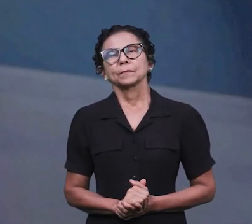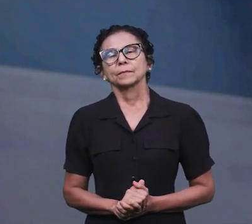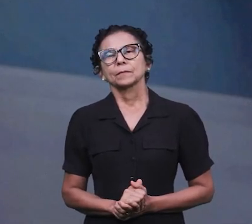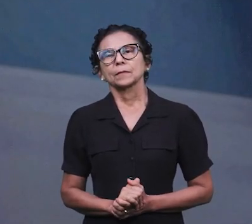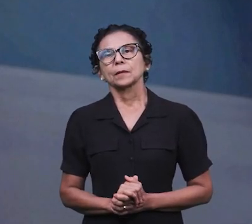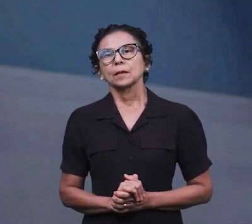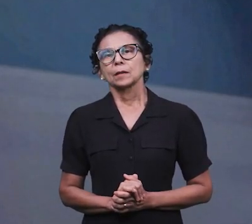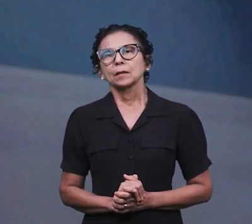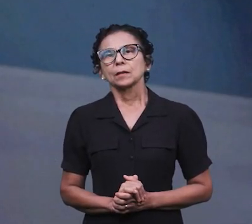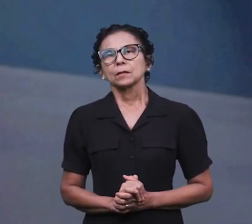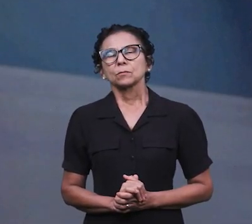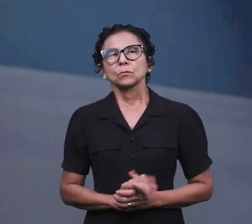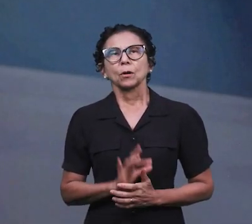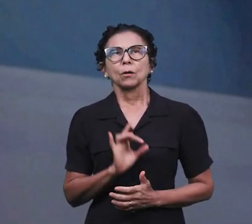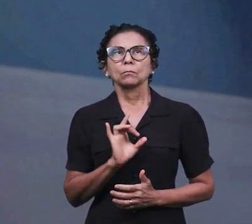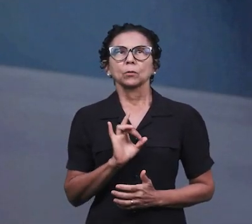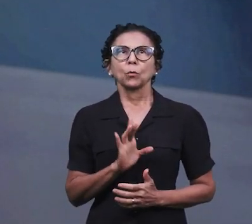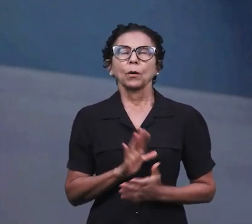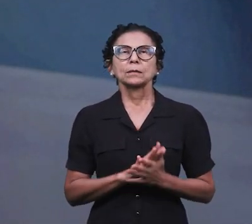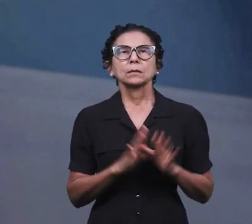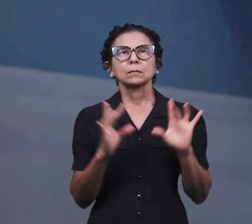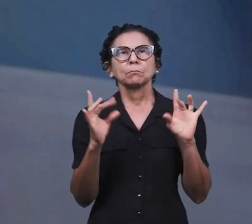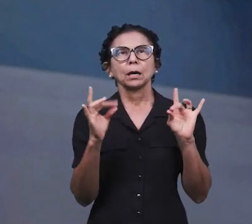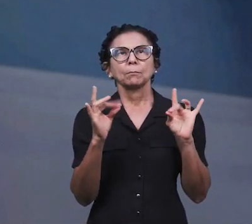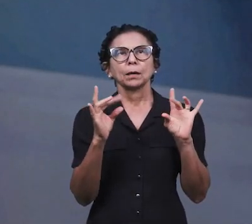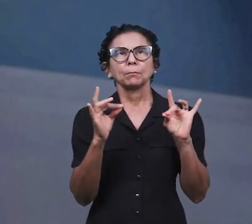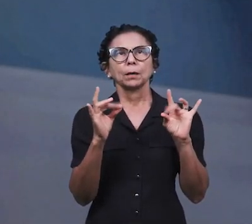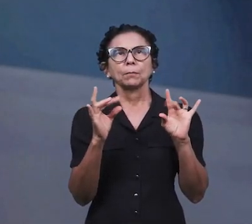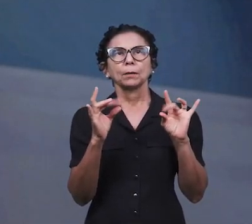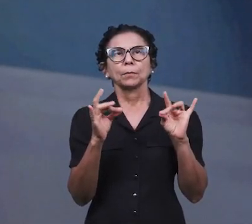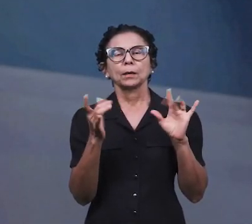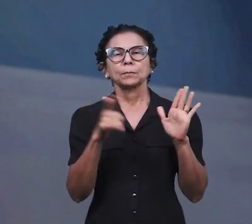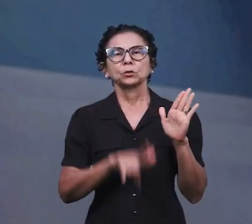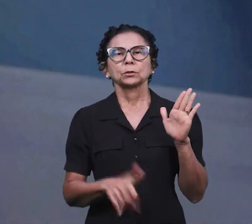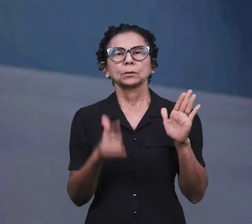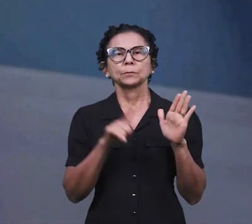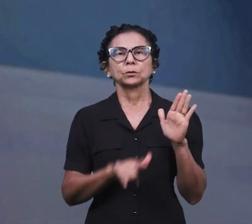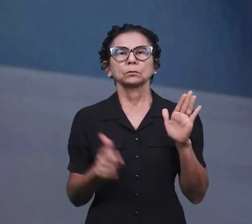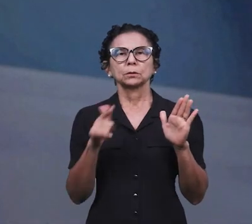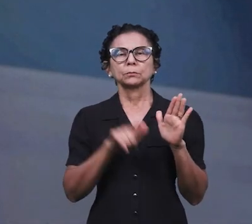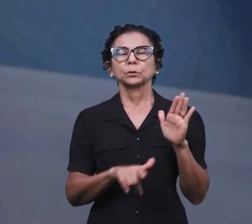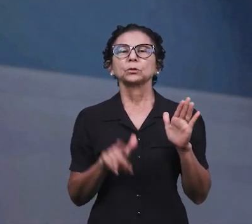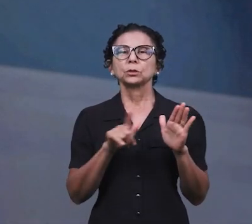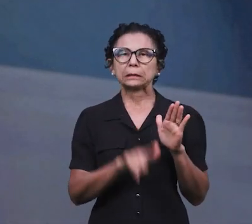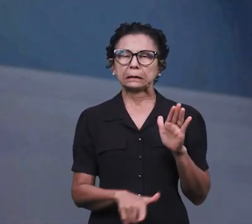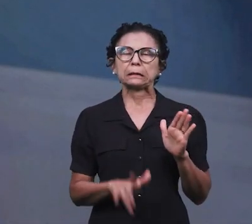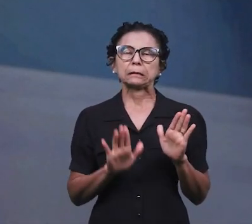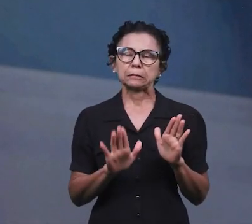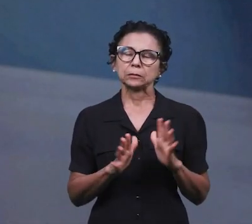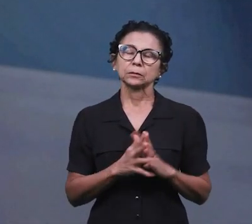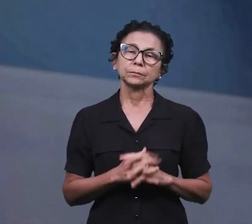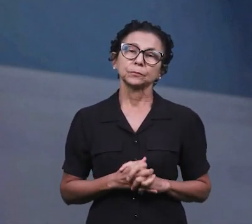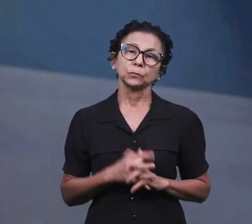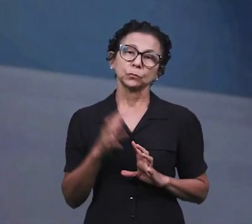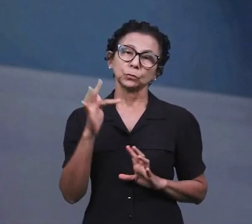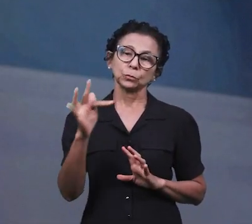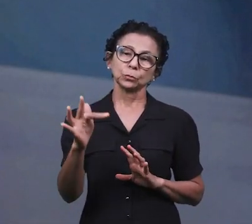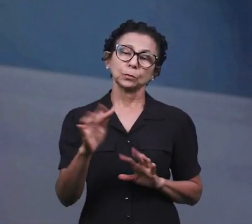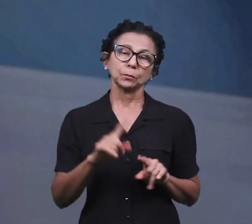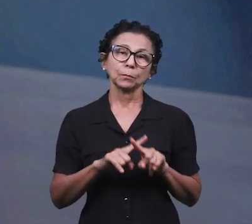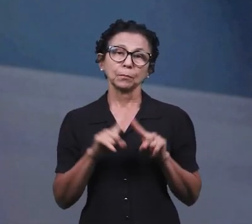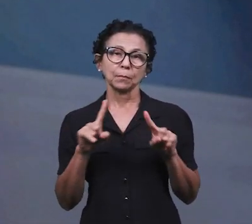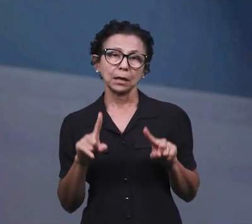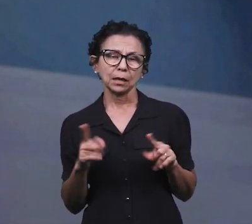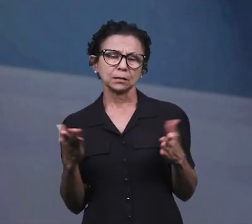de fato, há realmente essa tendência de que aconteça. Por enquanto, a inteligência artificial ela